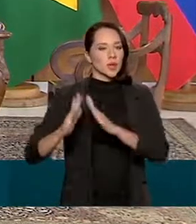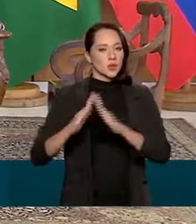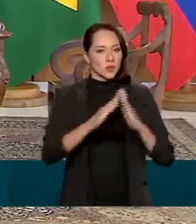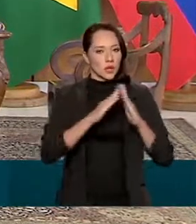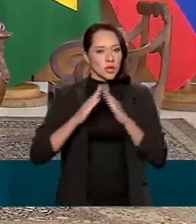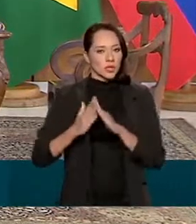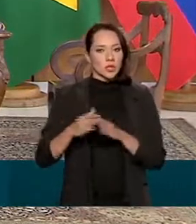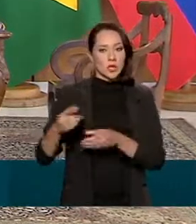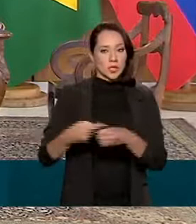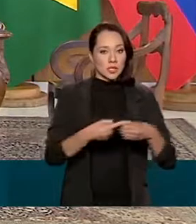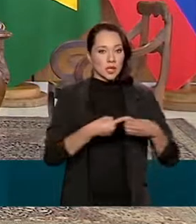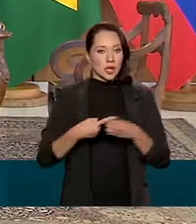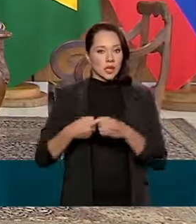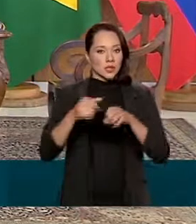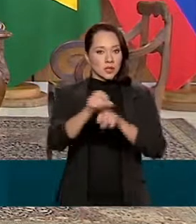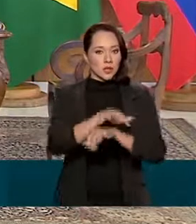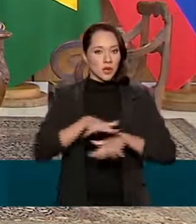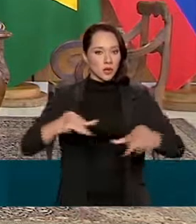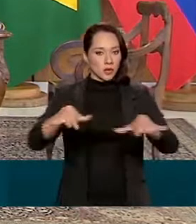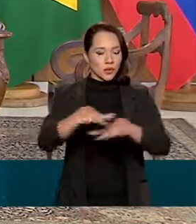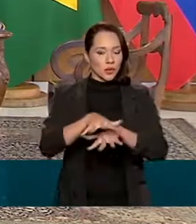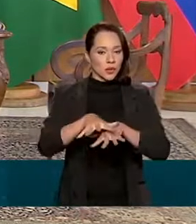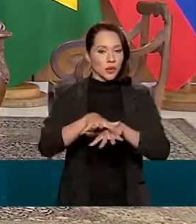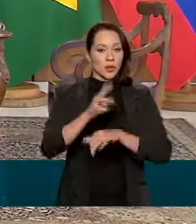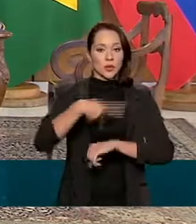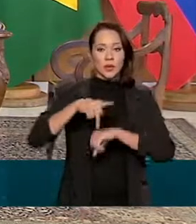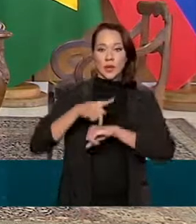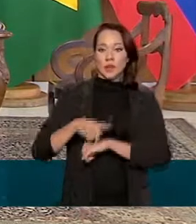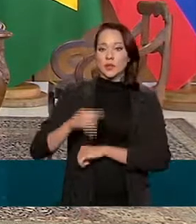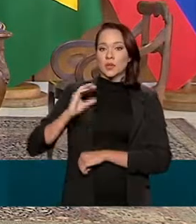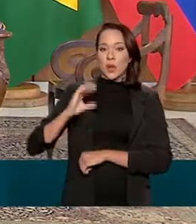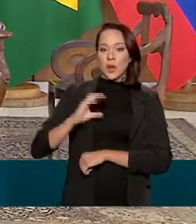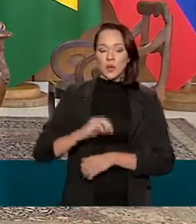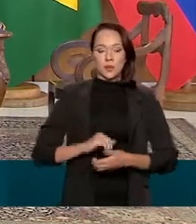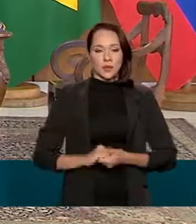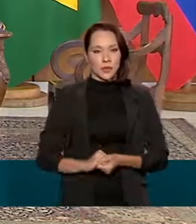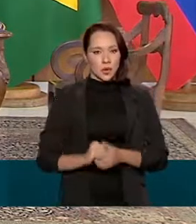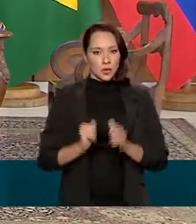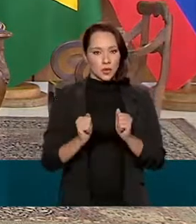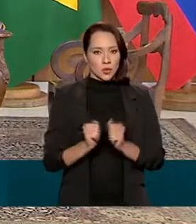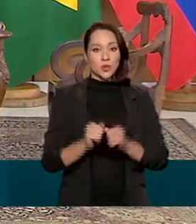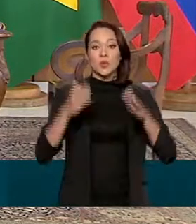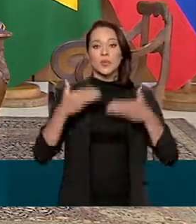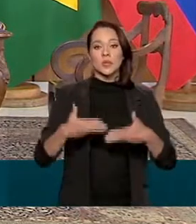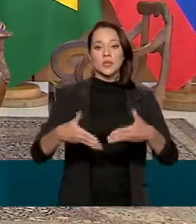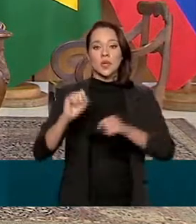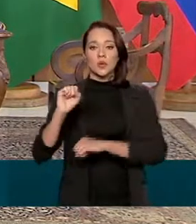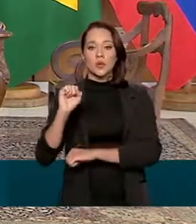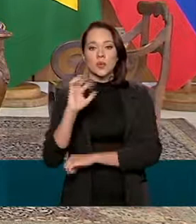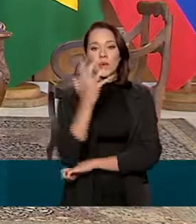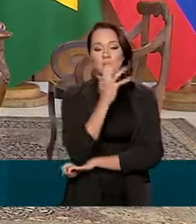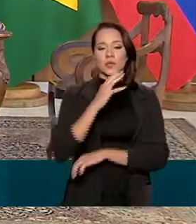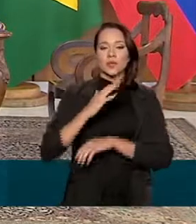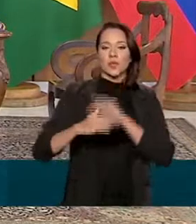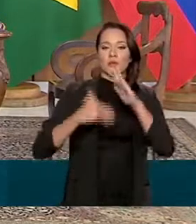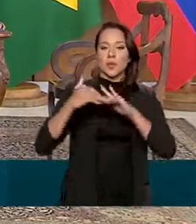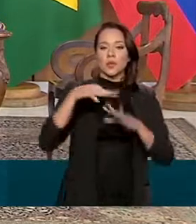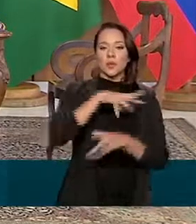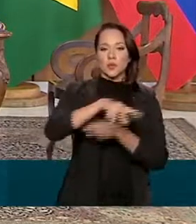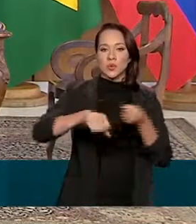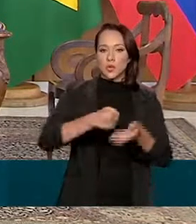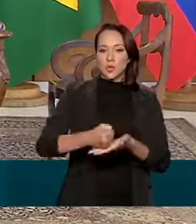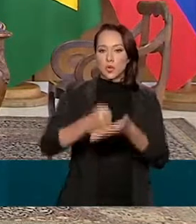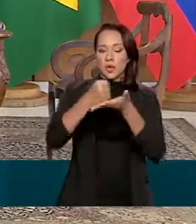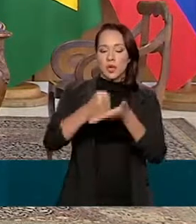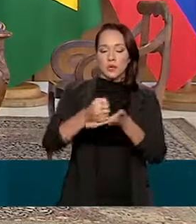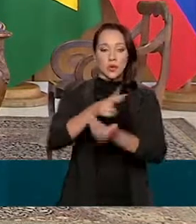moradia cidade e território da República da Colômbia e o Ministério do ambiente desenvolvimento sustentável